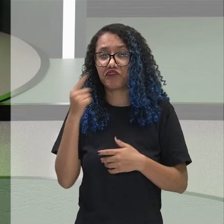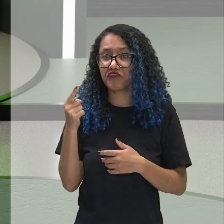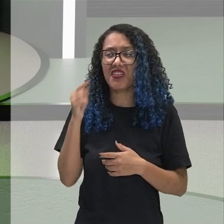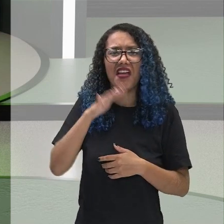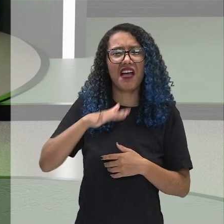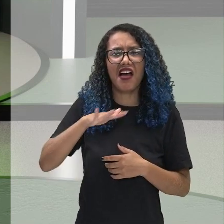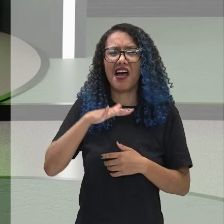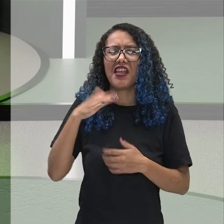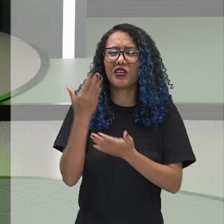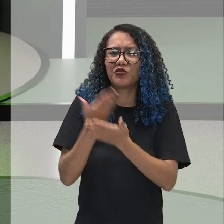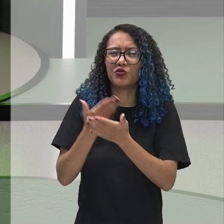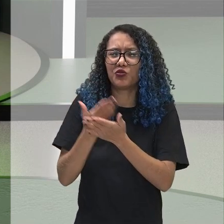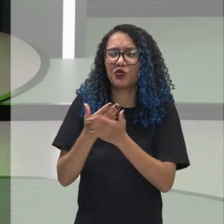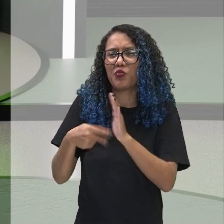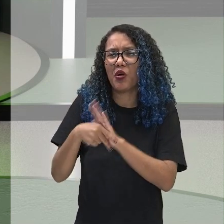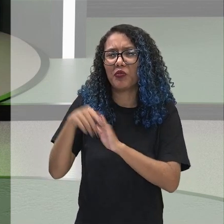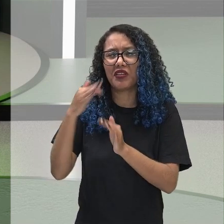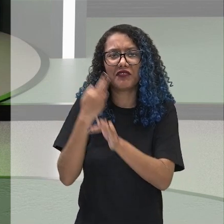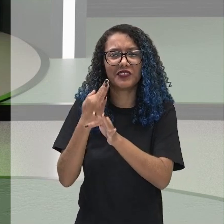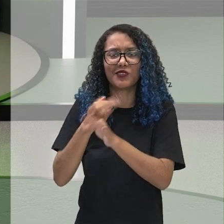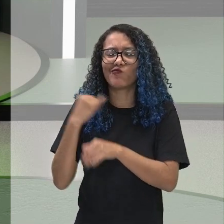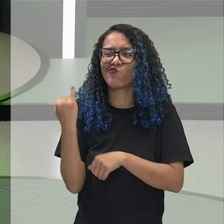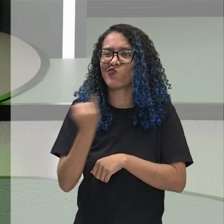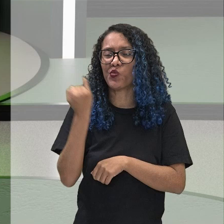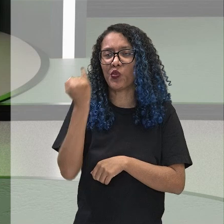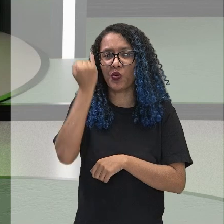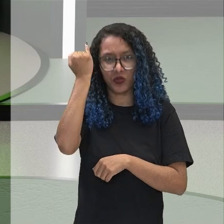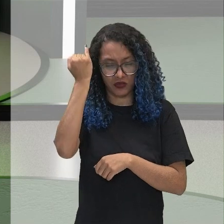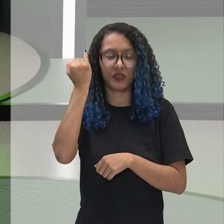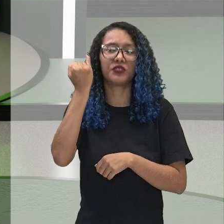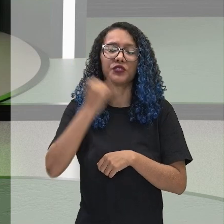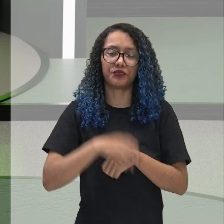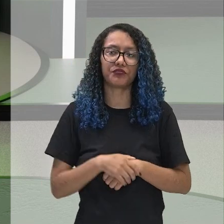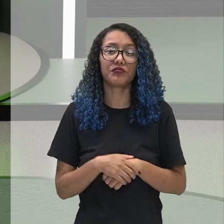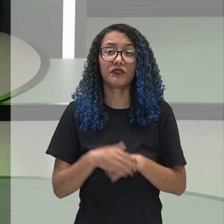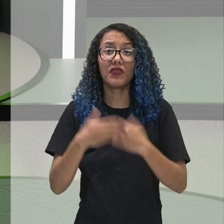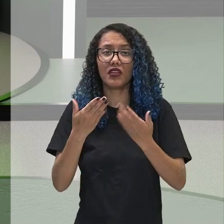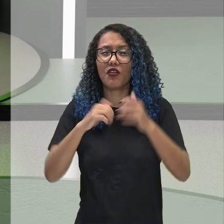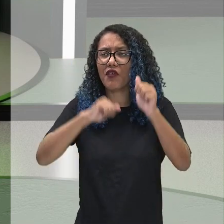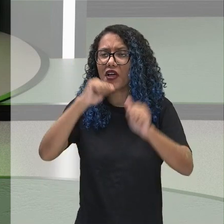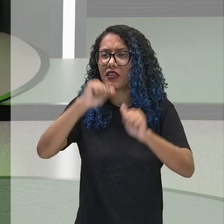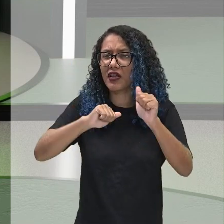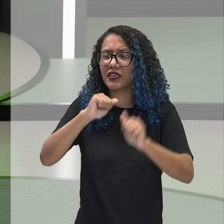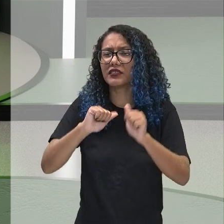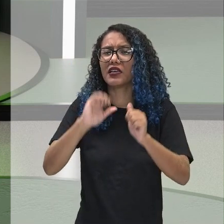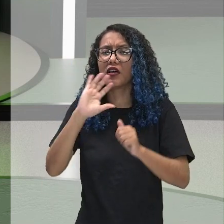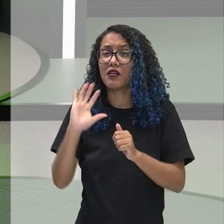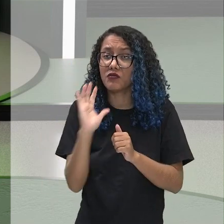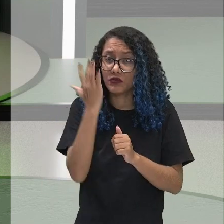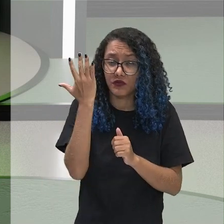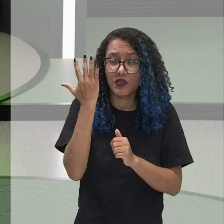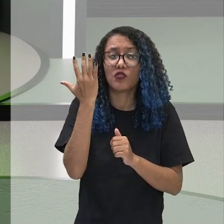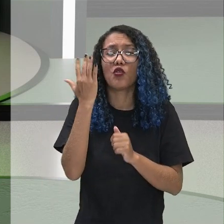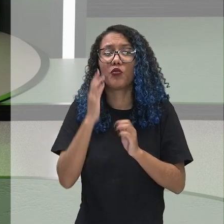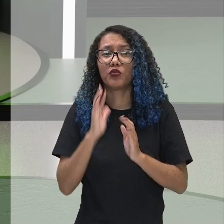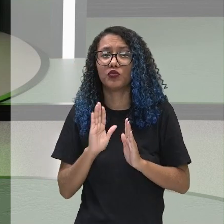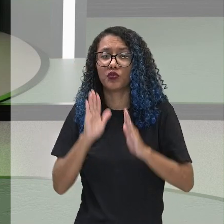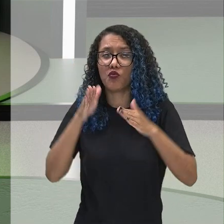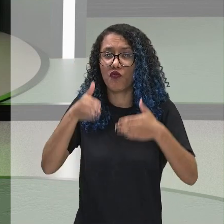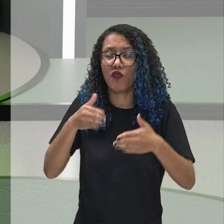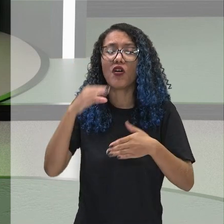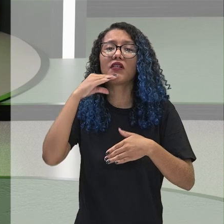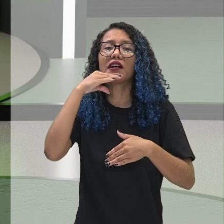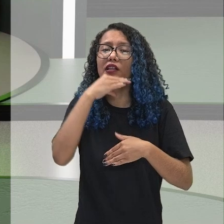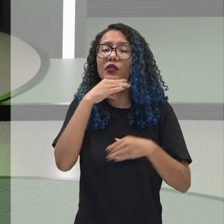área de estudo da física, responsável por analisar os fenômenos relacionados a